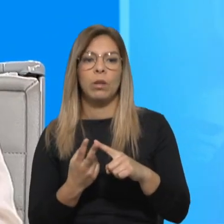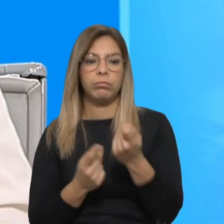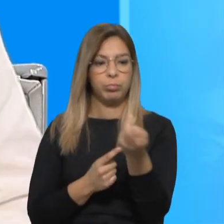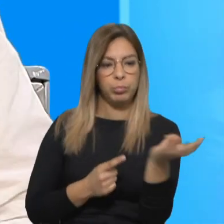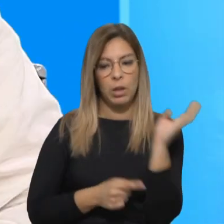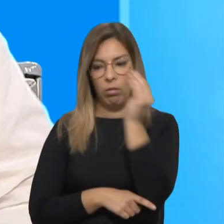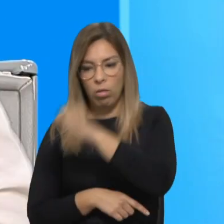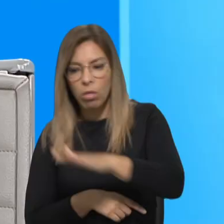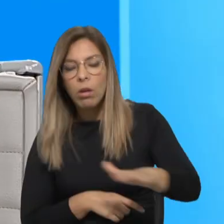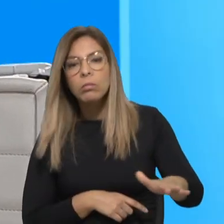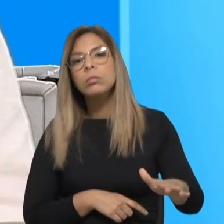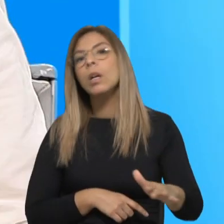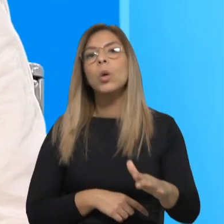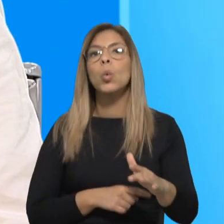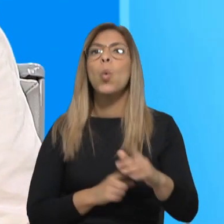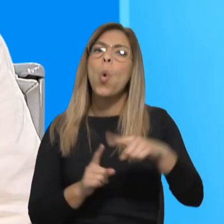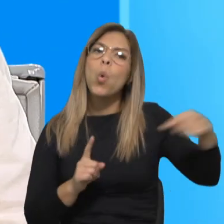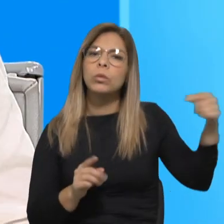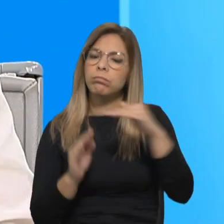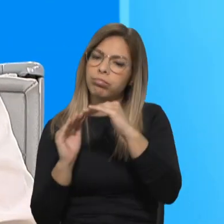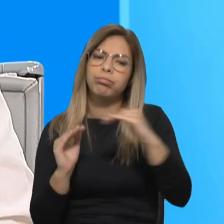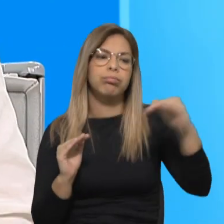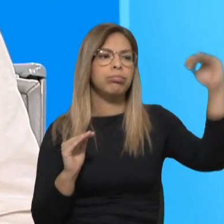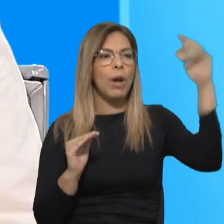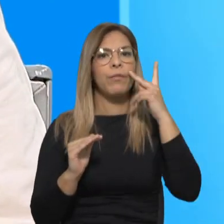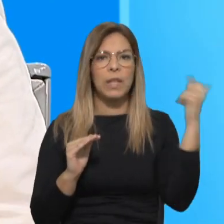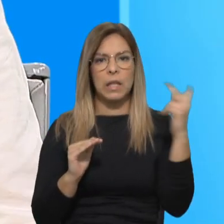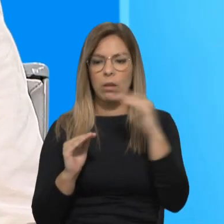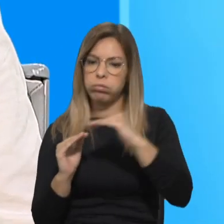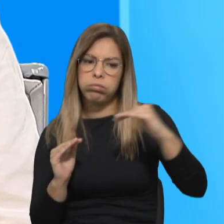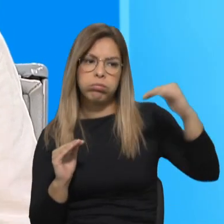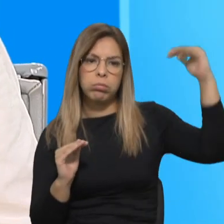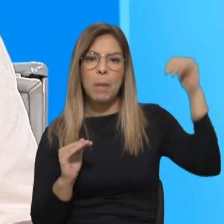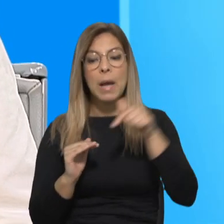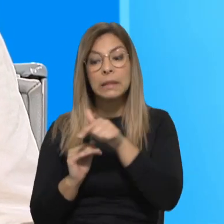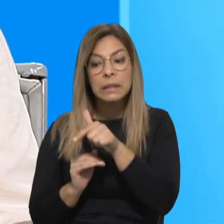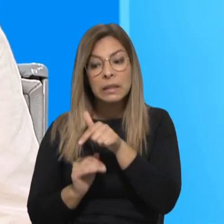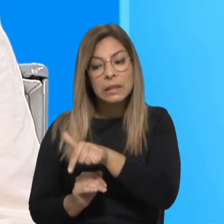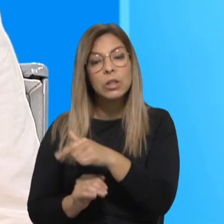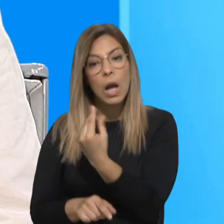juventude, claro, todas as fases da vida, mas sobretudo estas, merecem uma